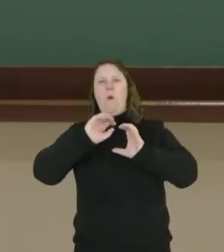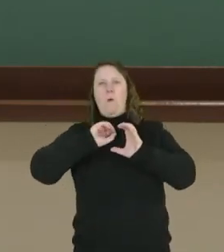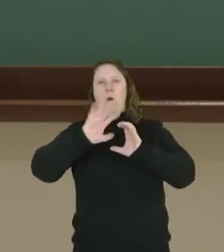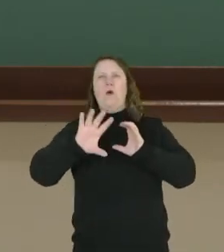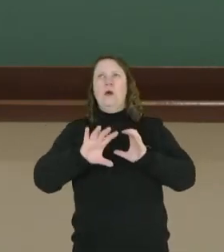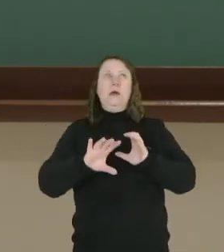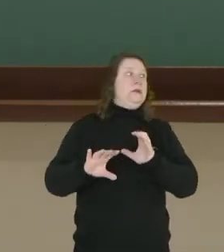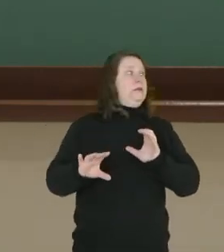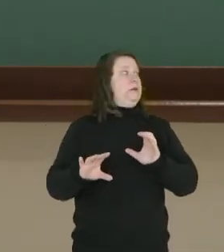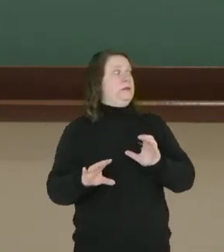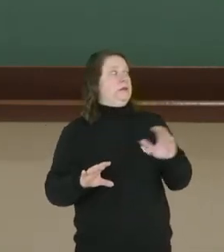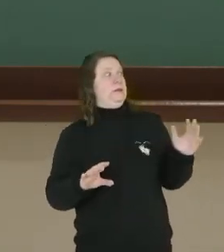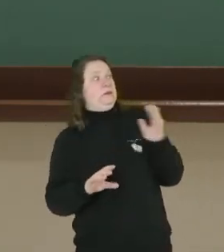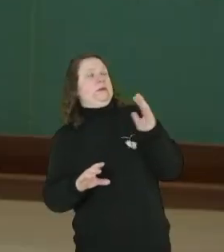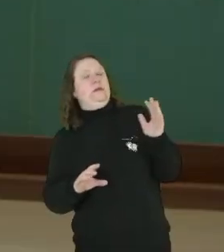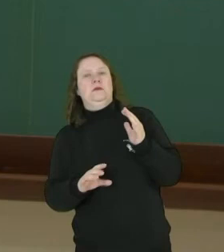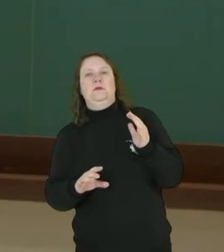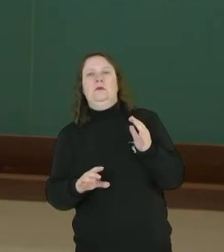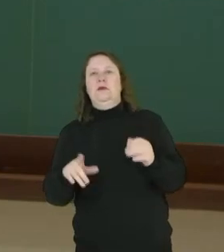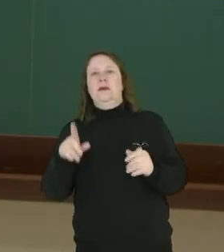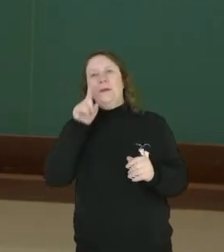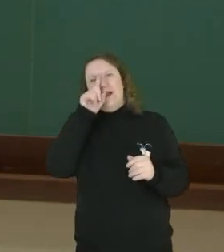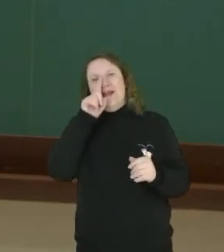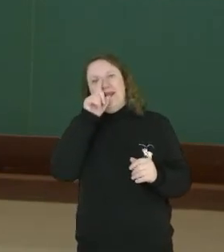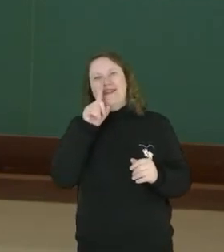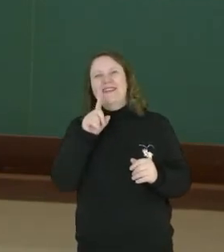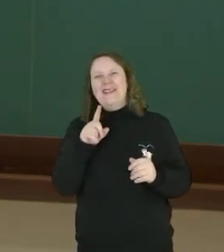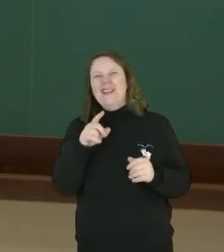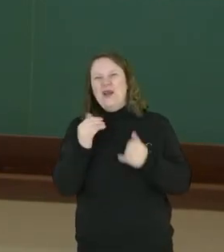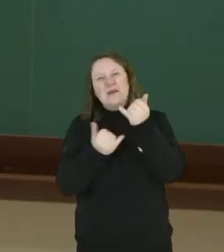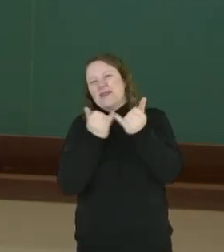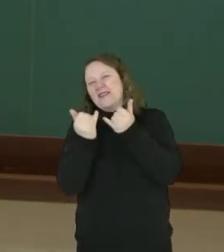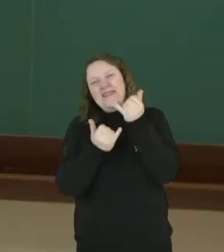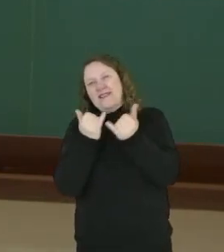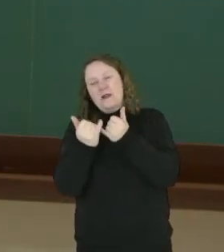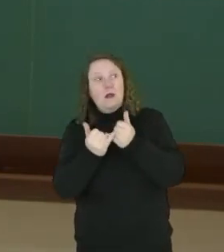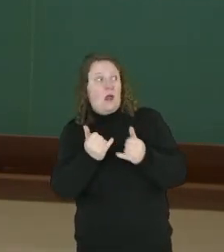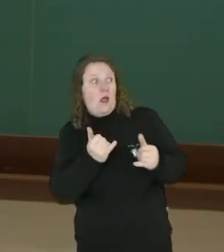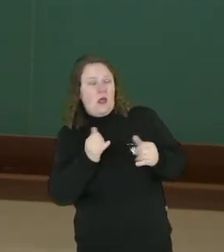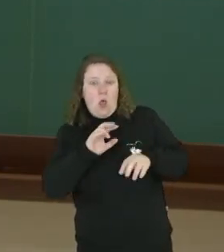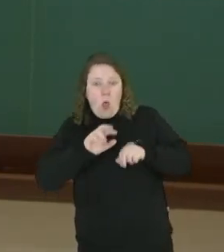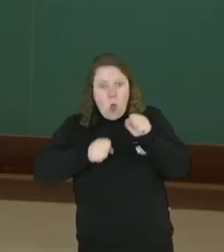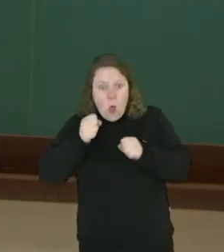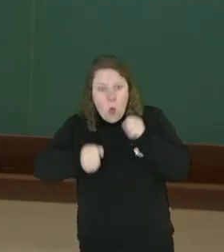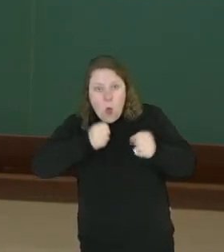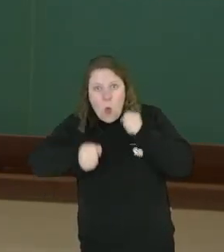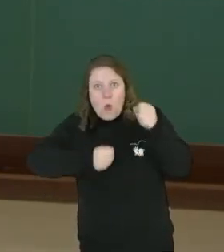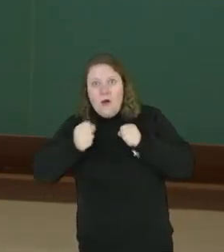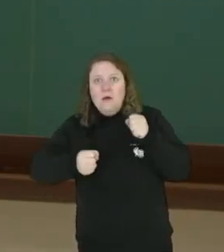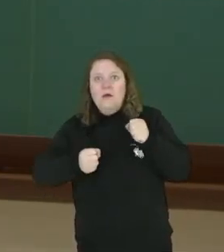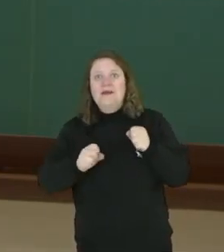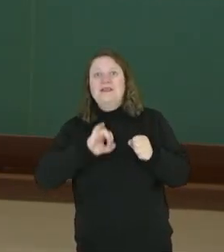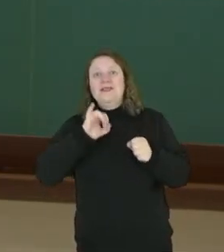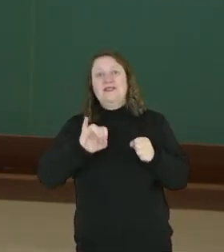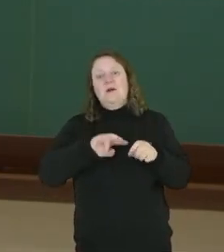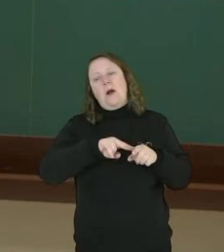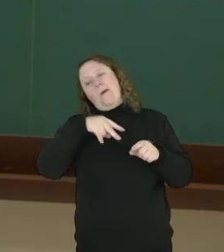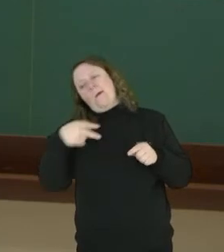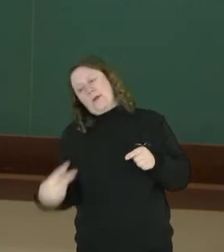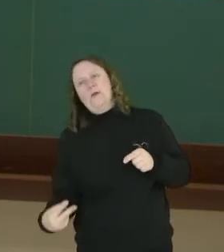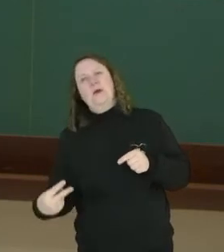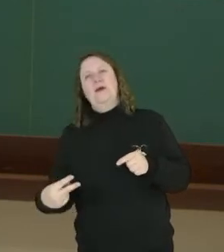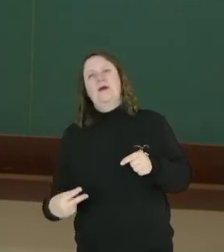quem já sabe o que é uma bola de basquete sabe que aquela bola é bem pesada, né? Então a hora que atingia a pessoa era pacote na